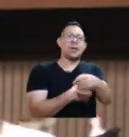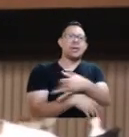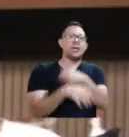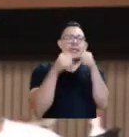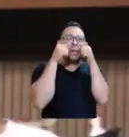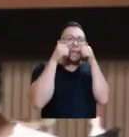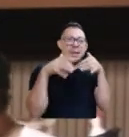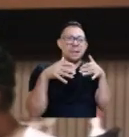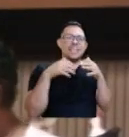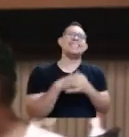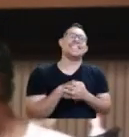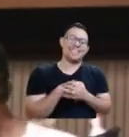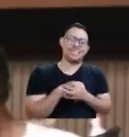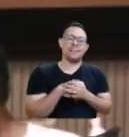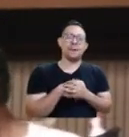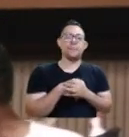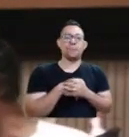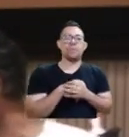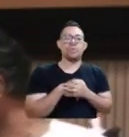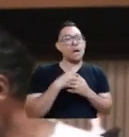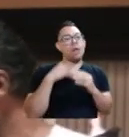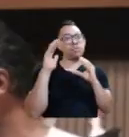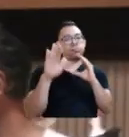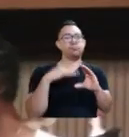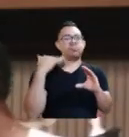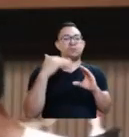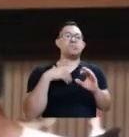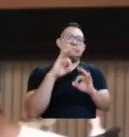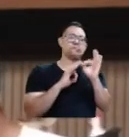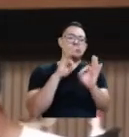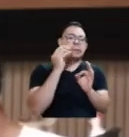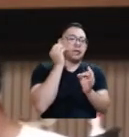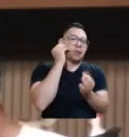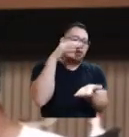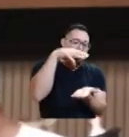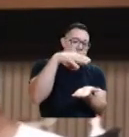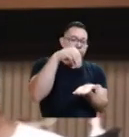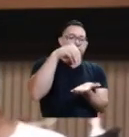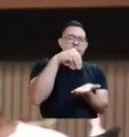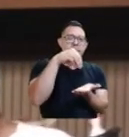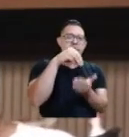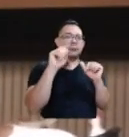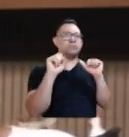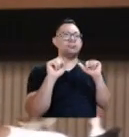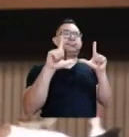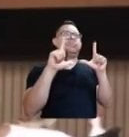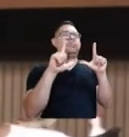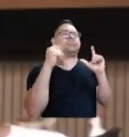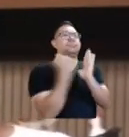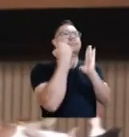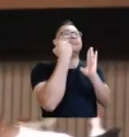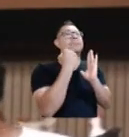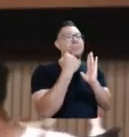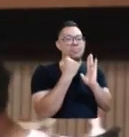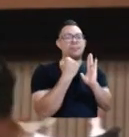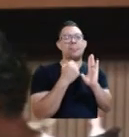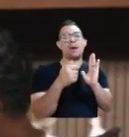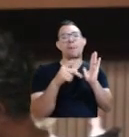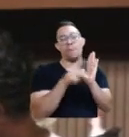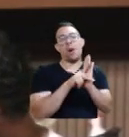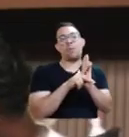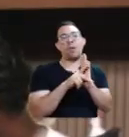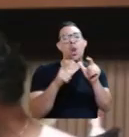para ela falou, nossa, manda para mim, a gente tem uma máquina e de repente a gente consegue escanear para colocar na entrada de onde